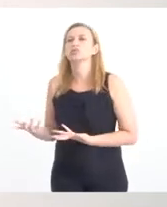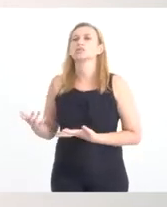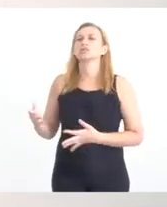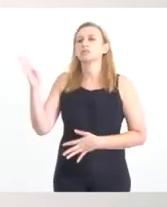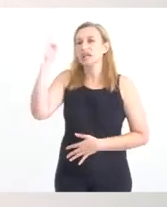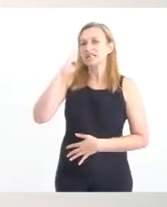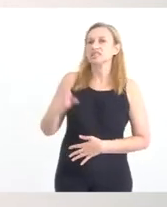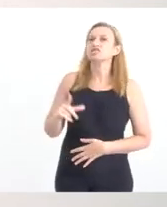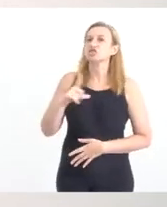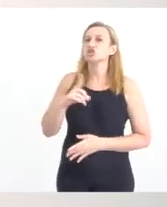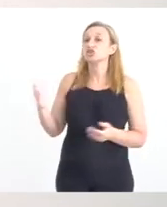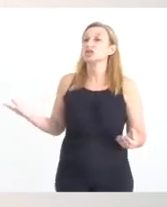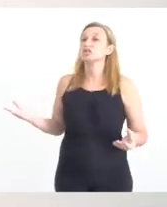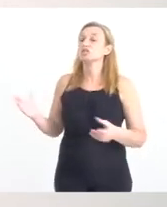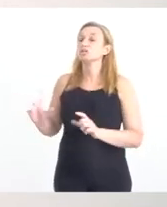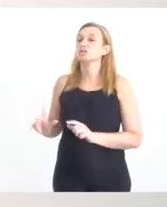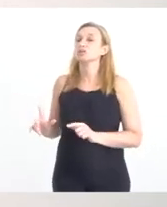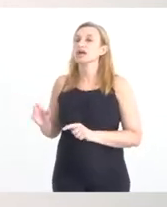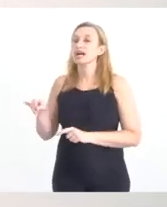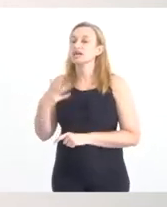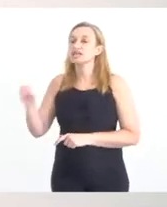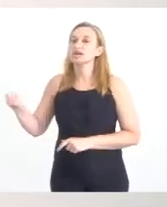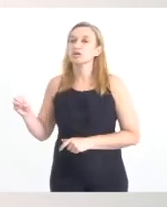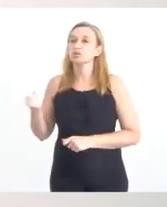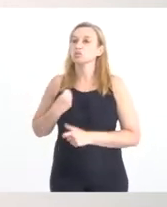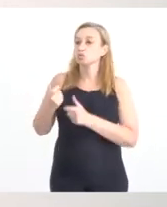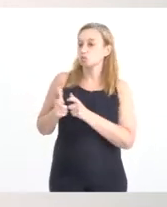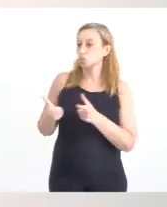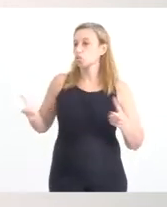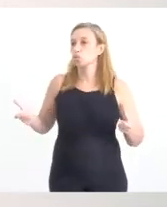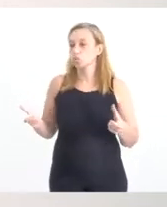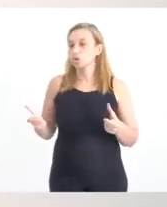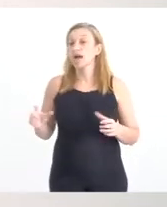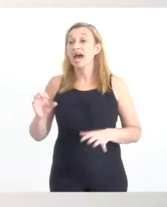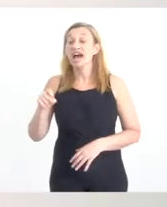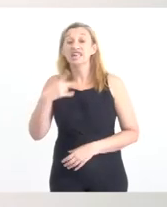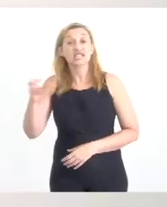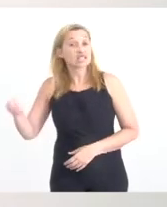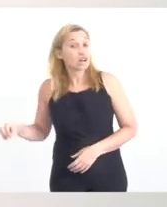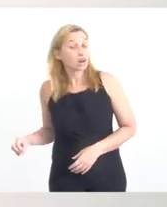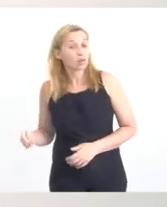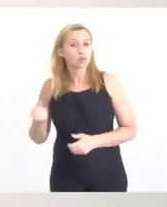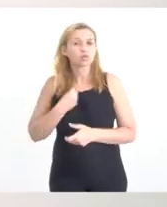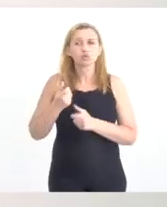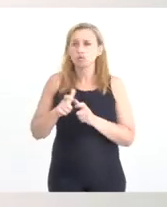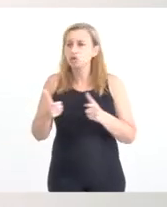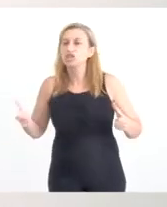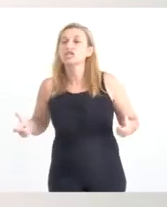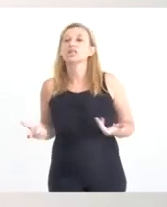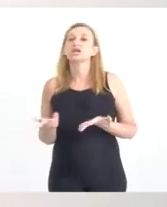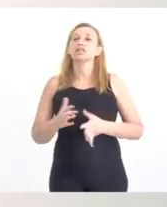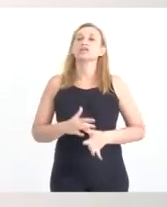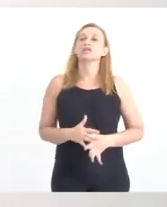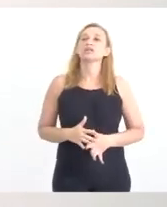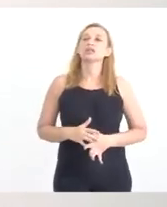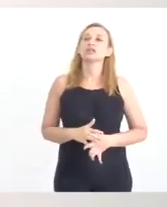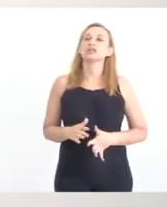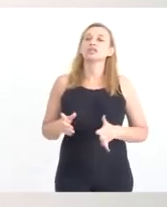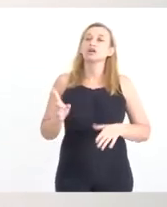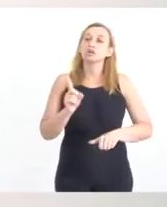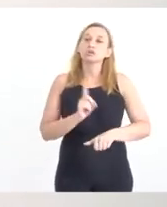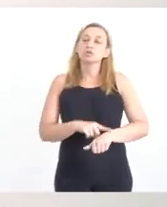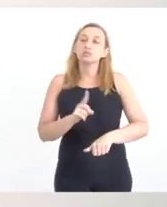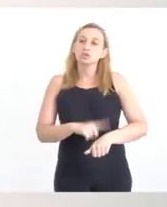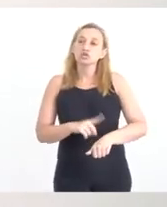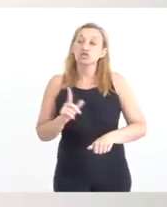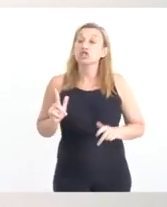tinha suas ações irrecord ações I Record Ou seja no mesmo